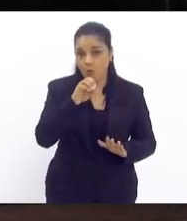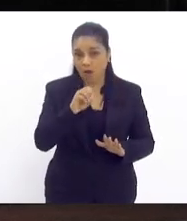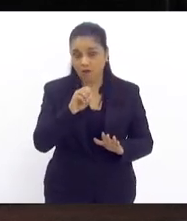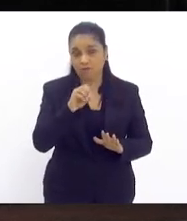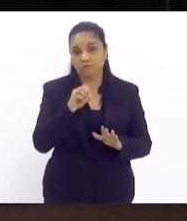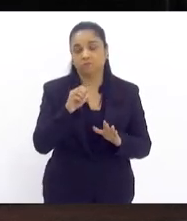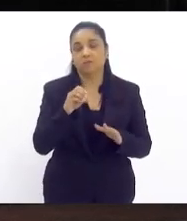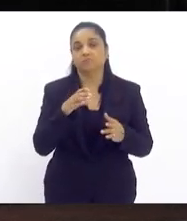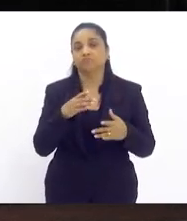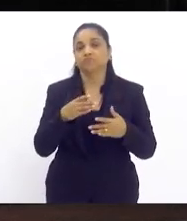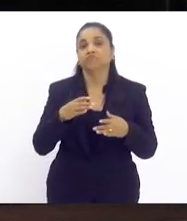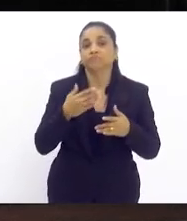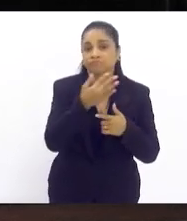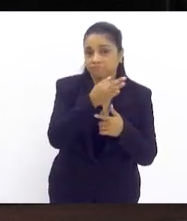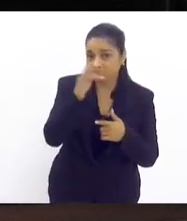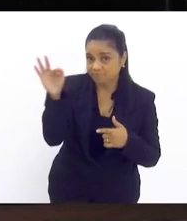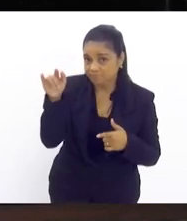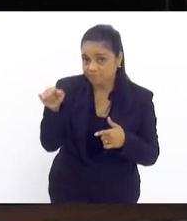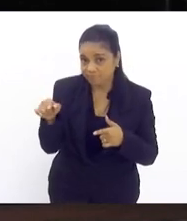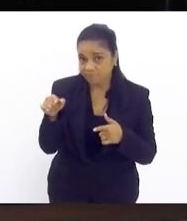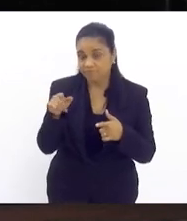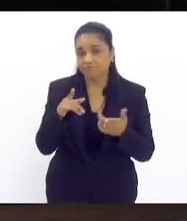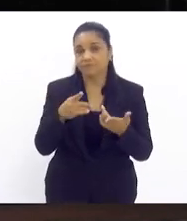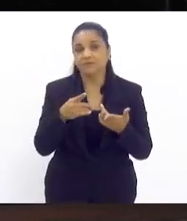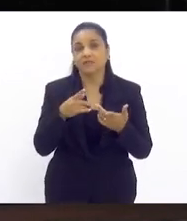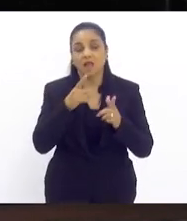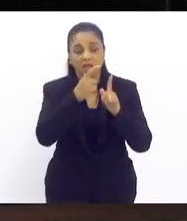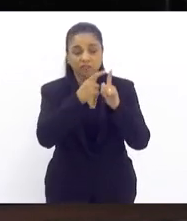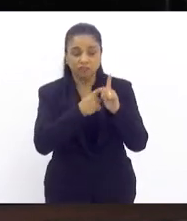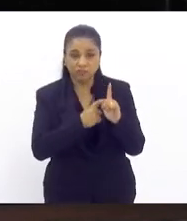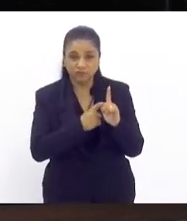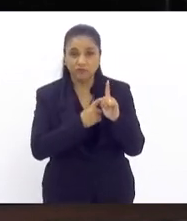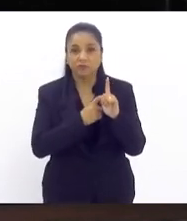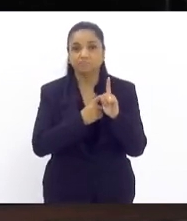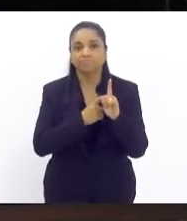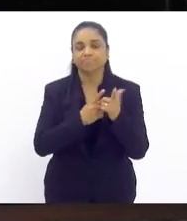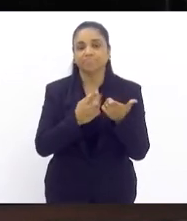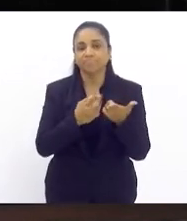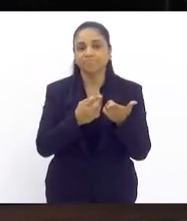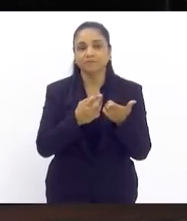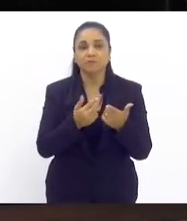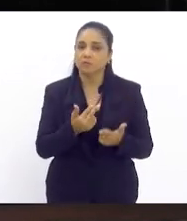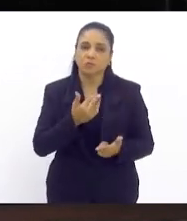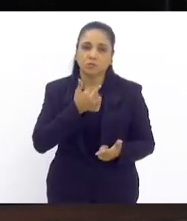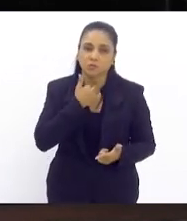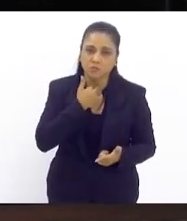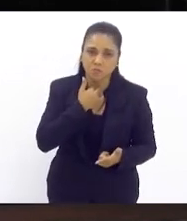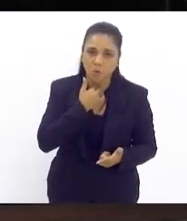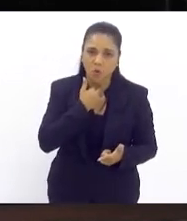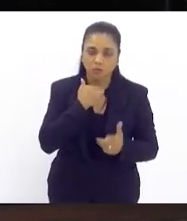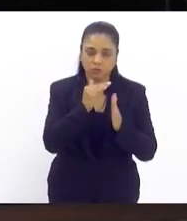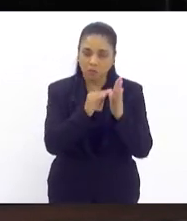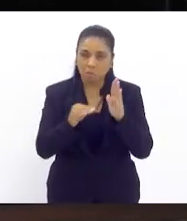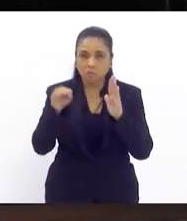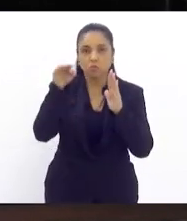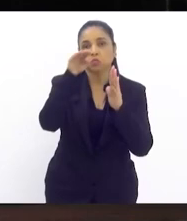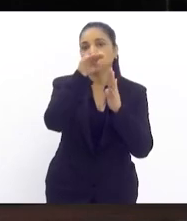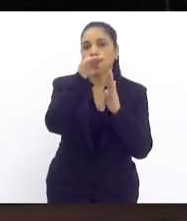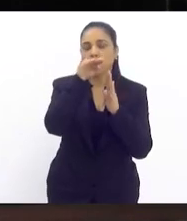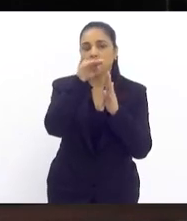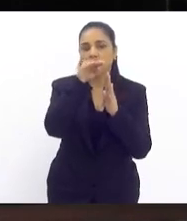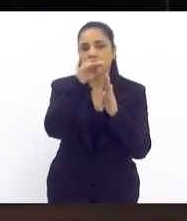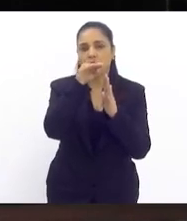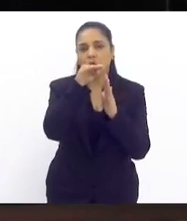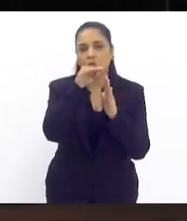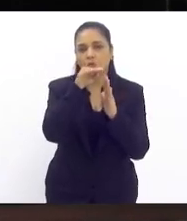de 2016, que as dívidas consolidadas líquidas elas não poderiam ser superiores ao